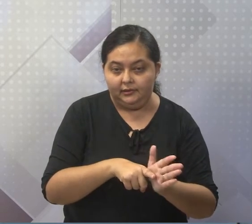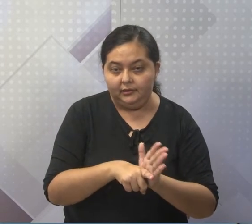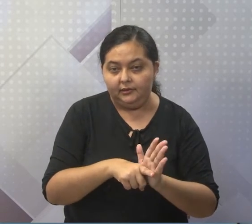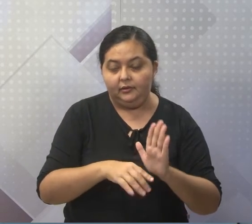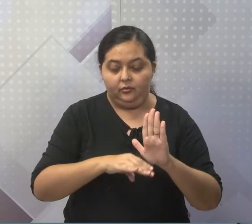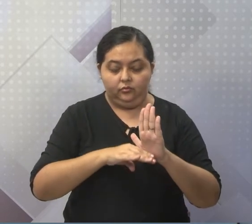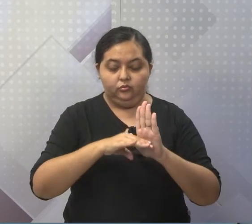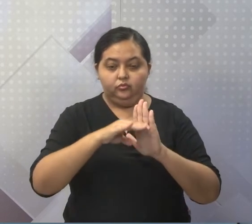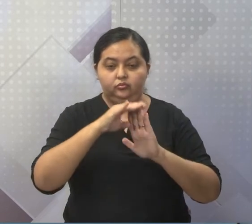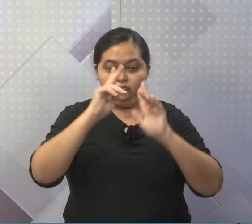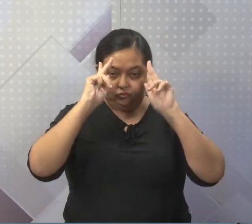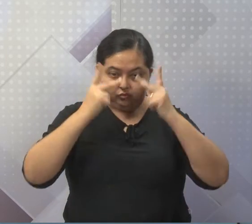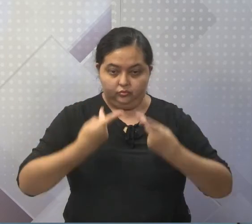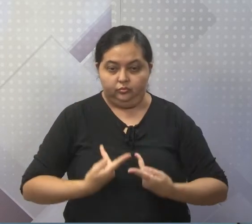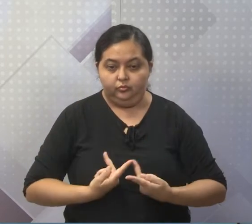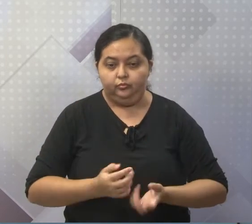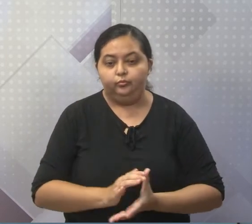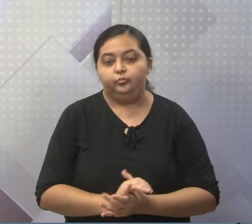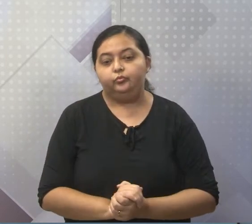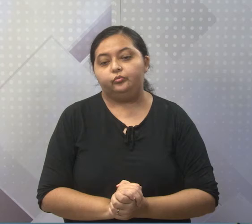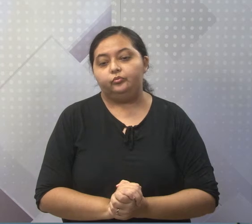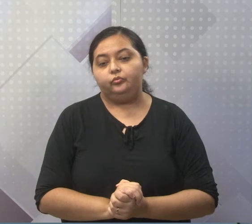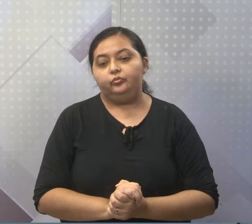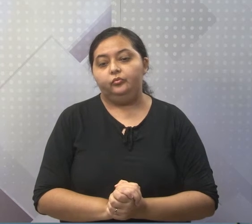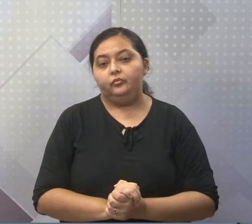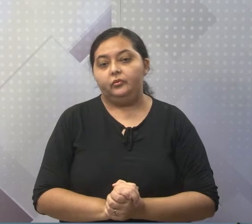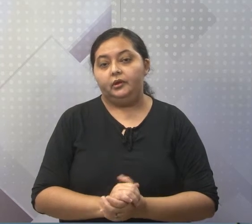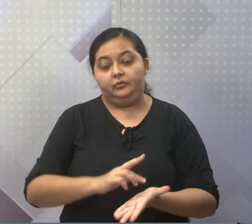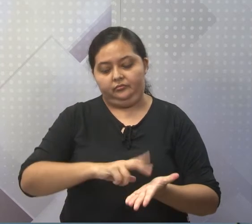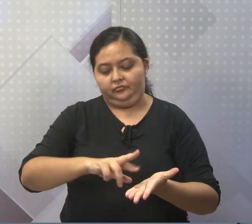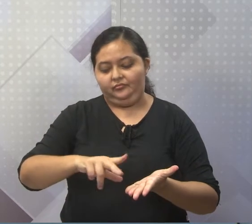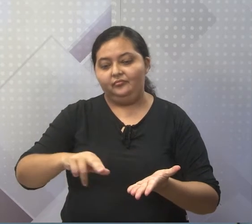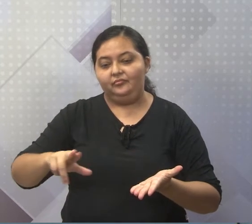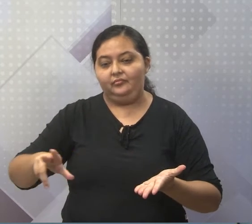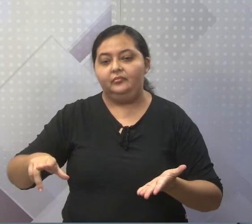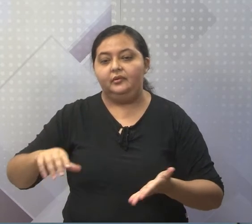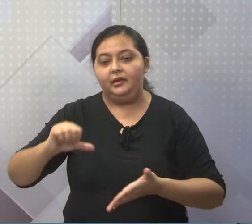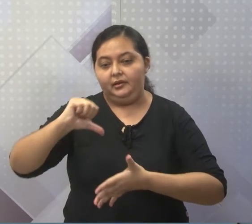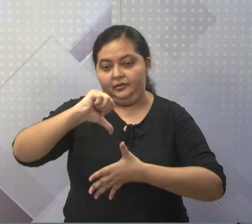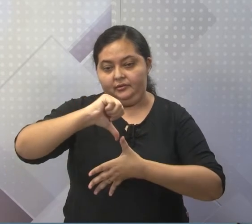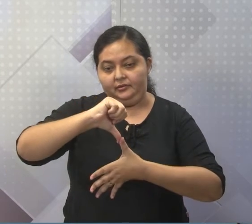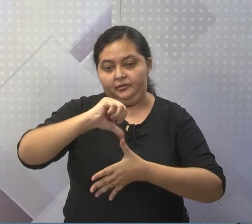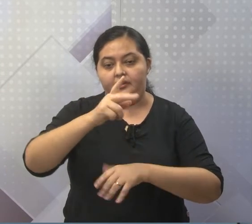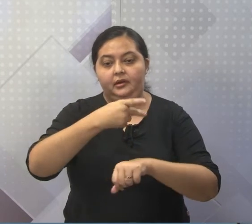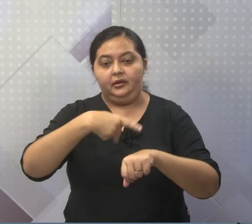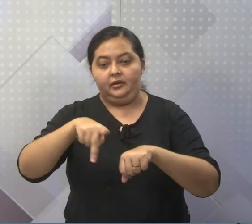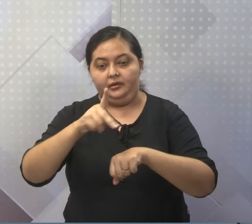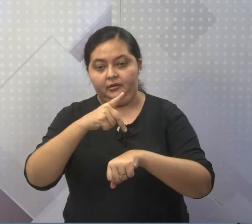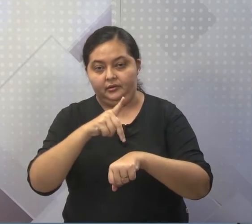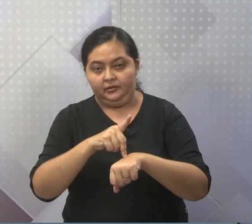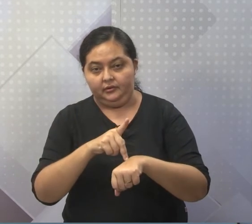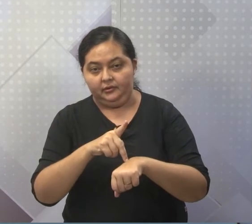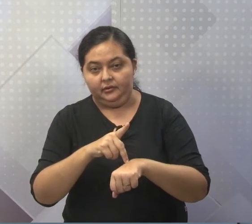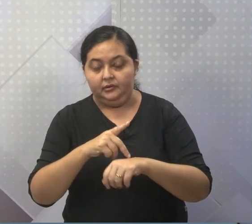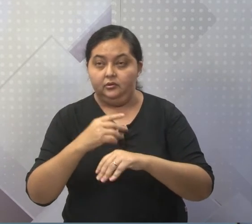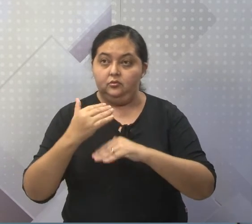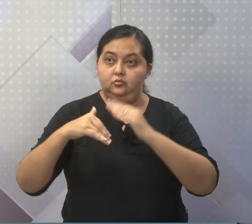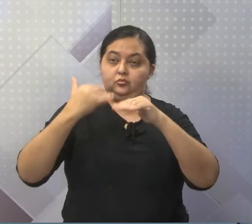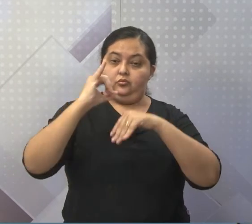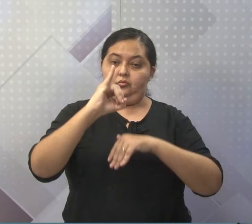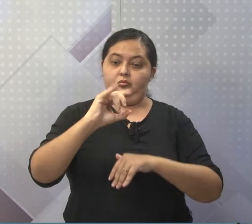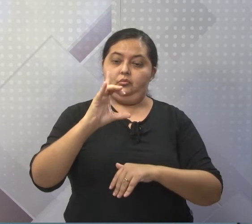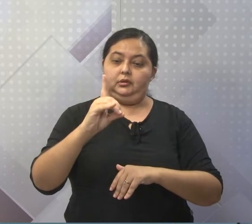tão temos também uma universidade grande aqui na América do Sul temos países com IDH muito elevado